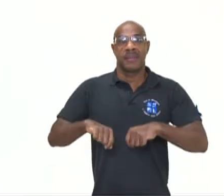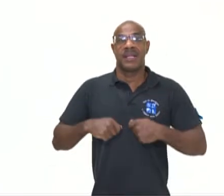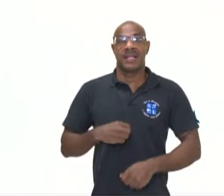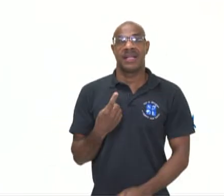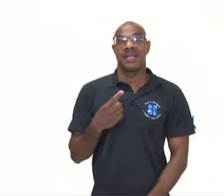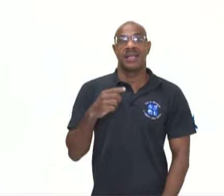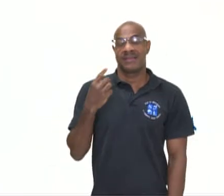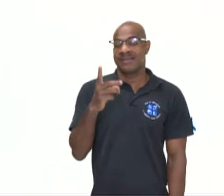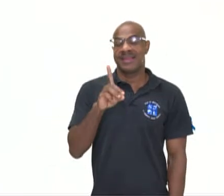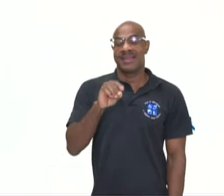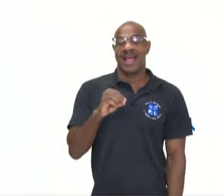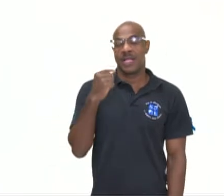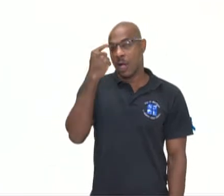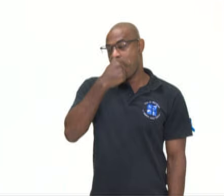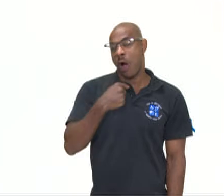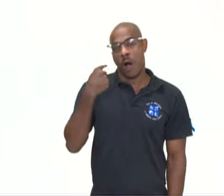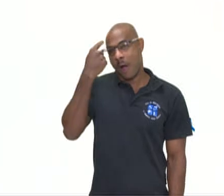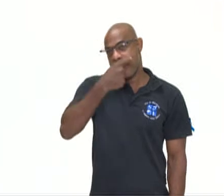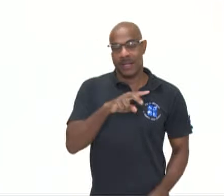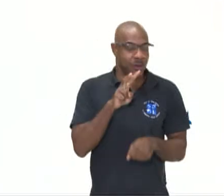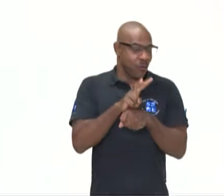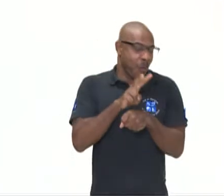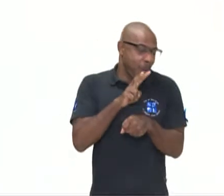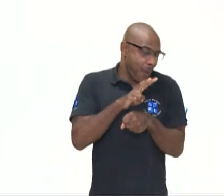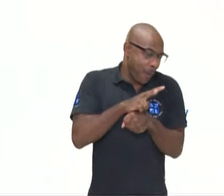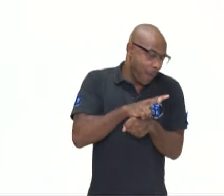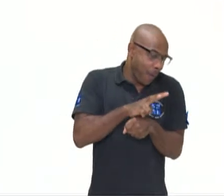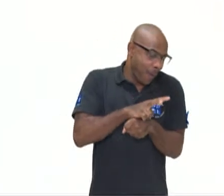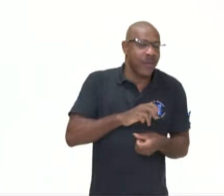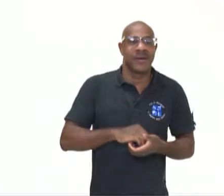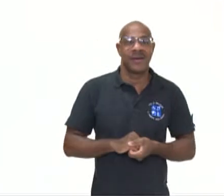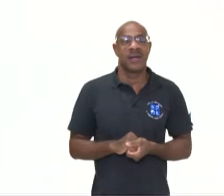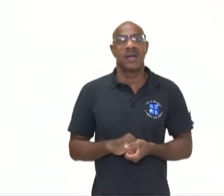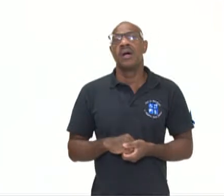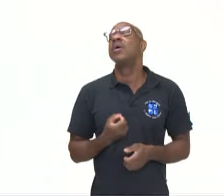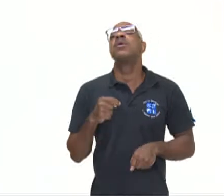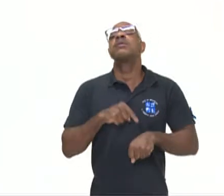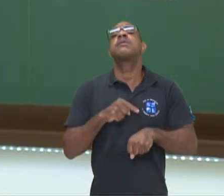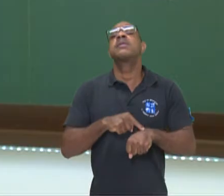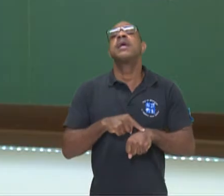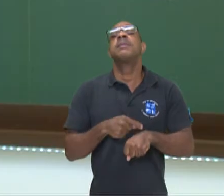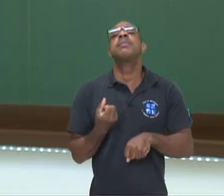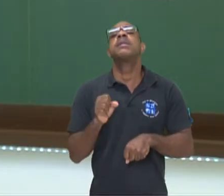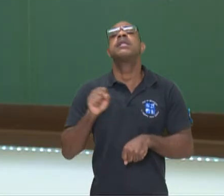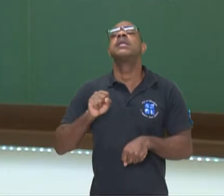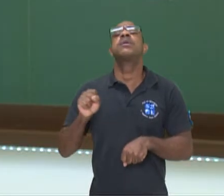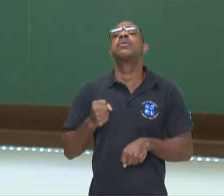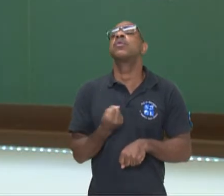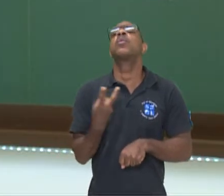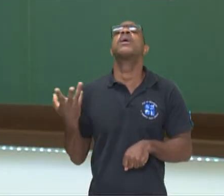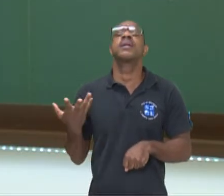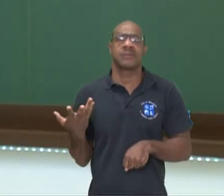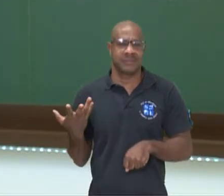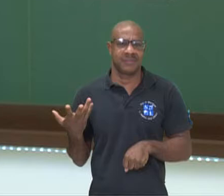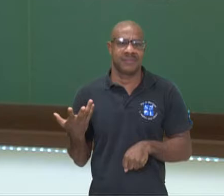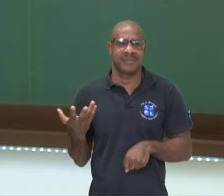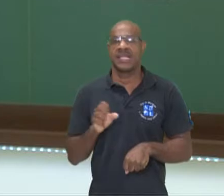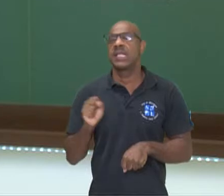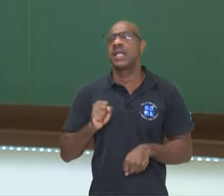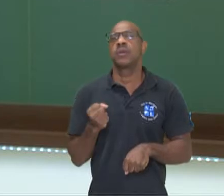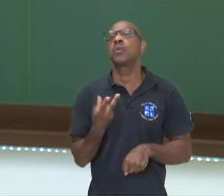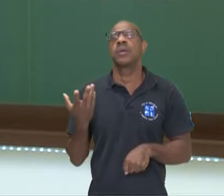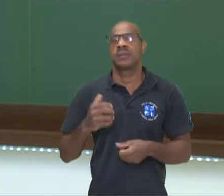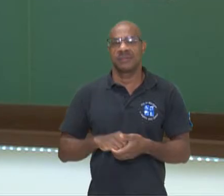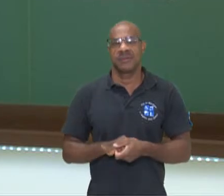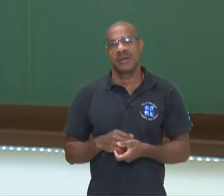atenção. Diária, né, gente? 10 horas. Quanto é esse tempo em segundos? Vamos trabalhar um pouquinho com unidade